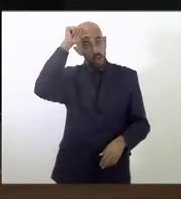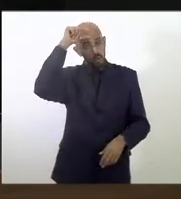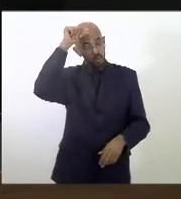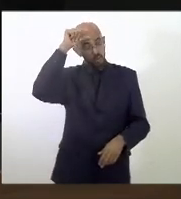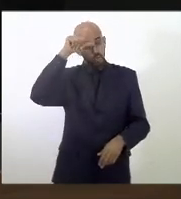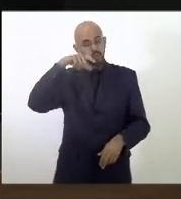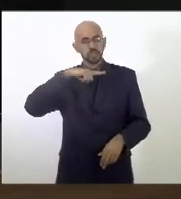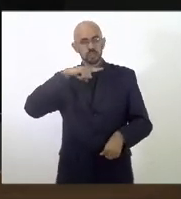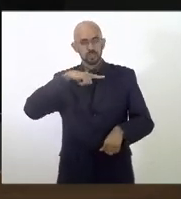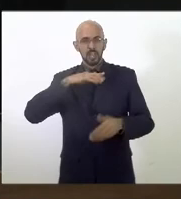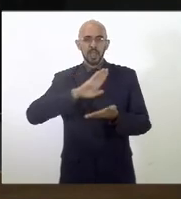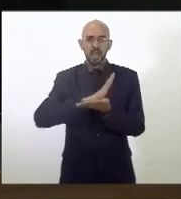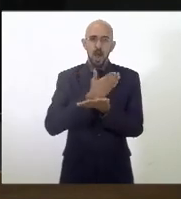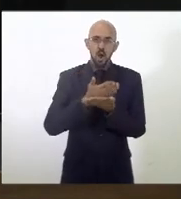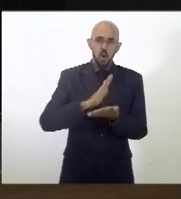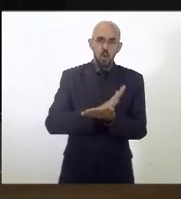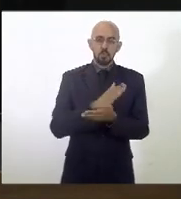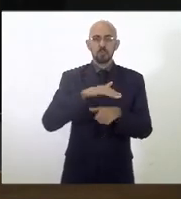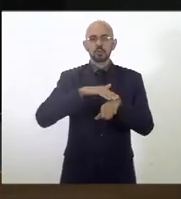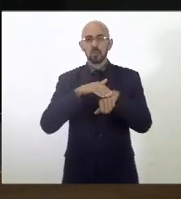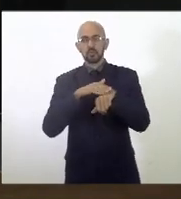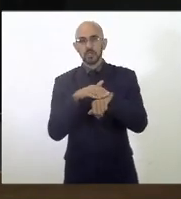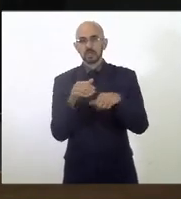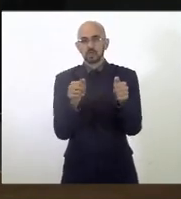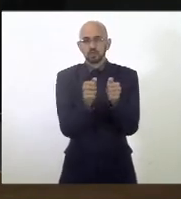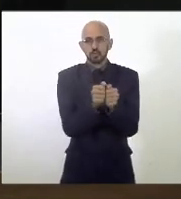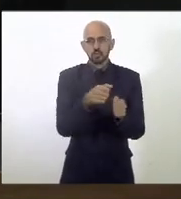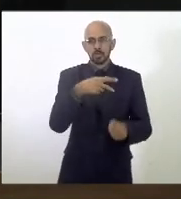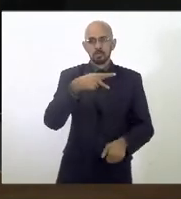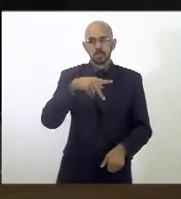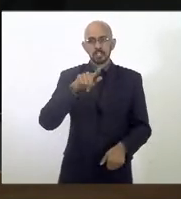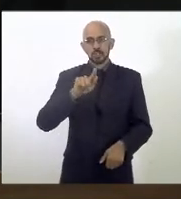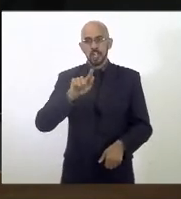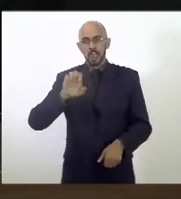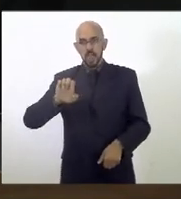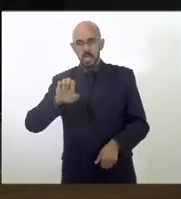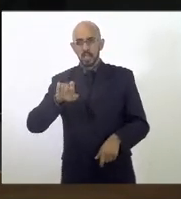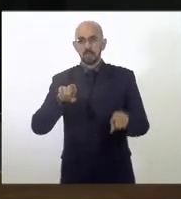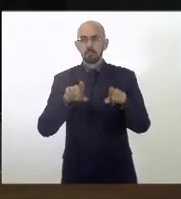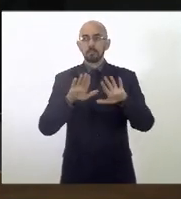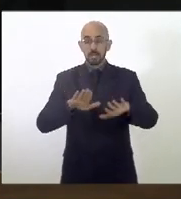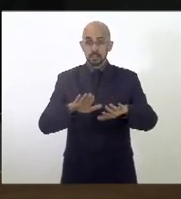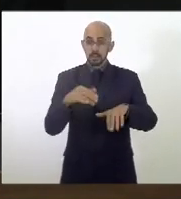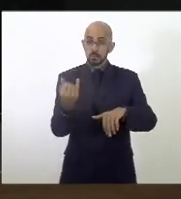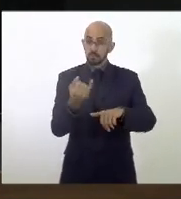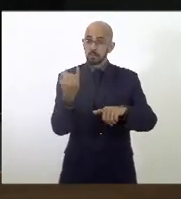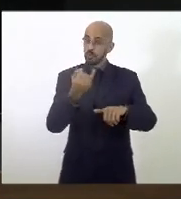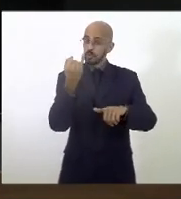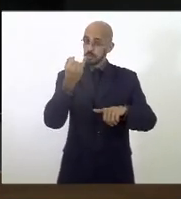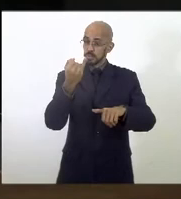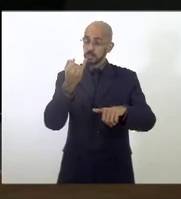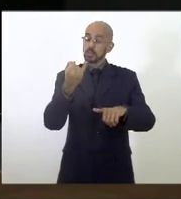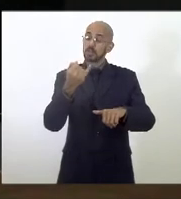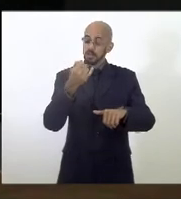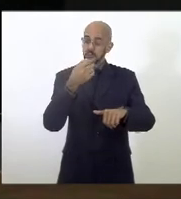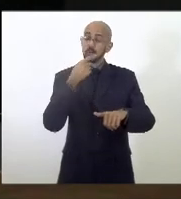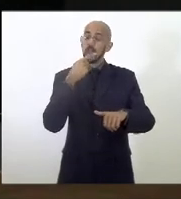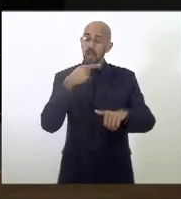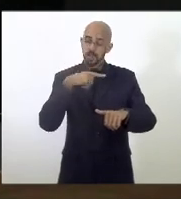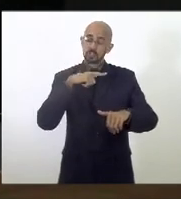duras, com a PGE, mas é importante ressalvar que temos avançado em algumas